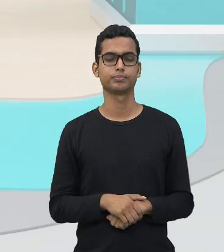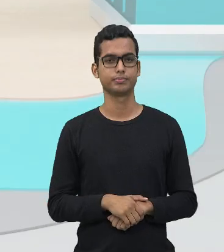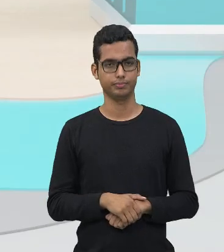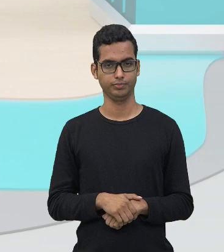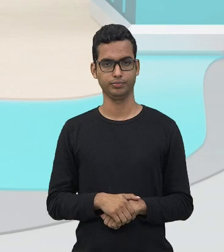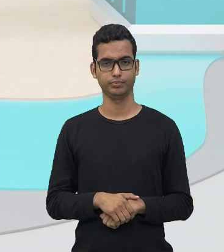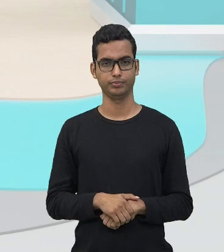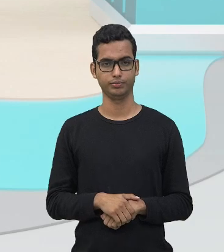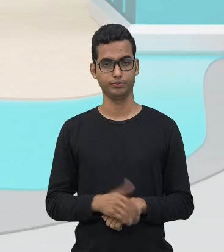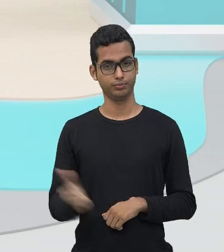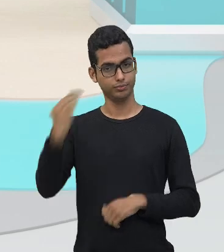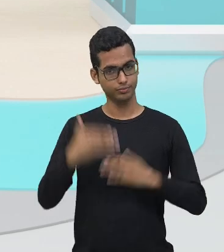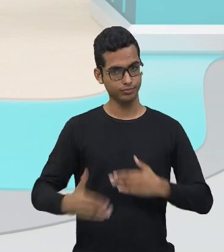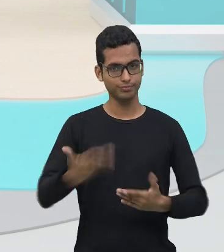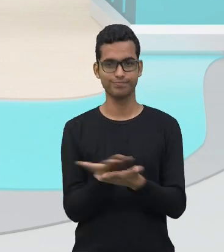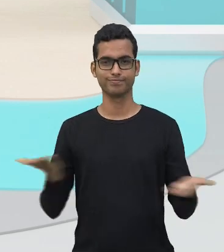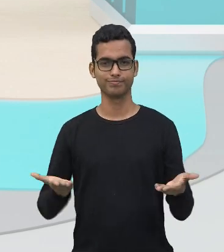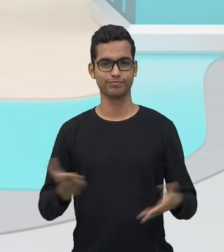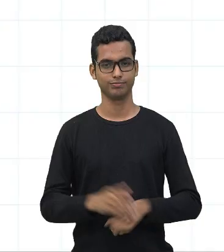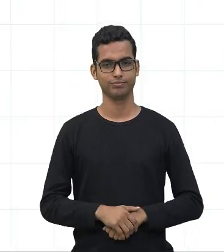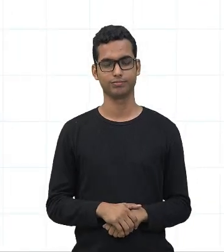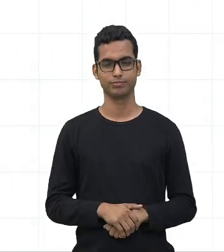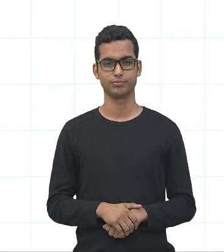subtemas. Vamos para a nossa aula?